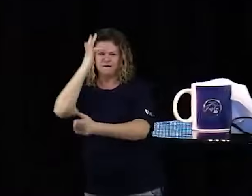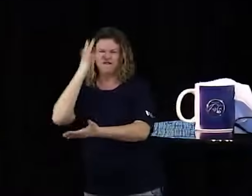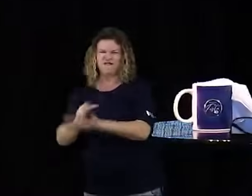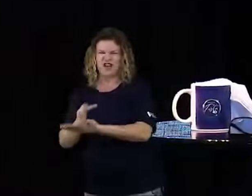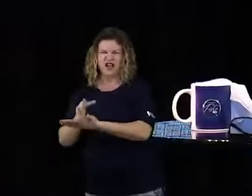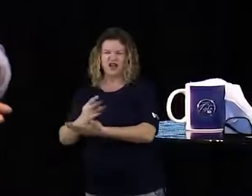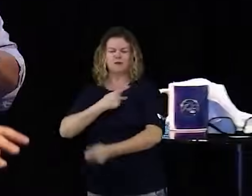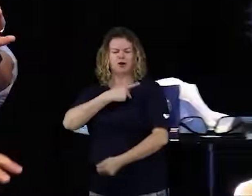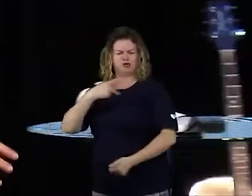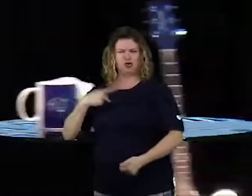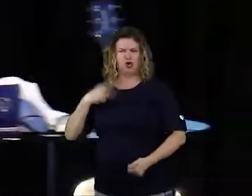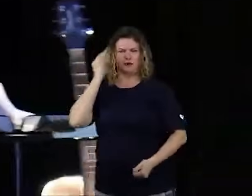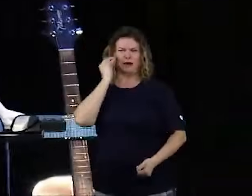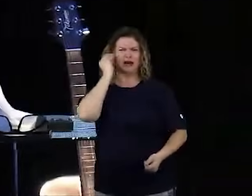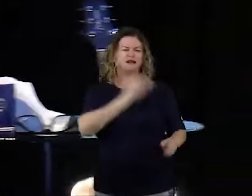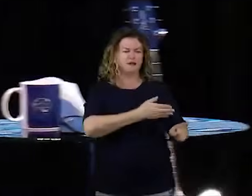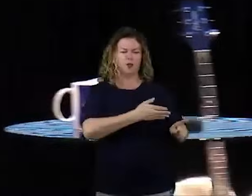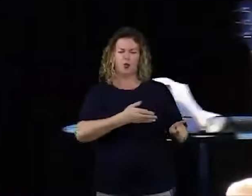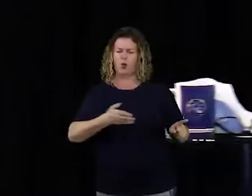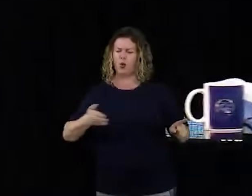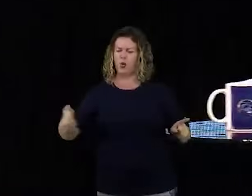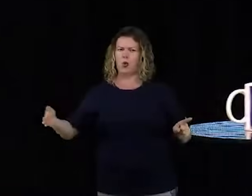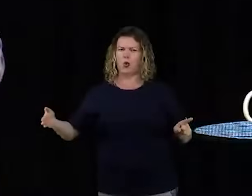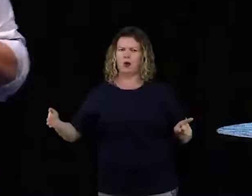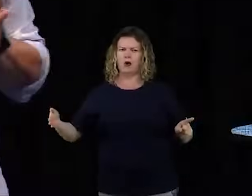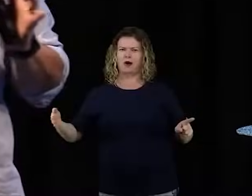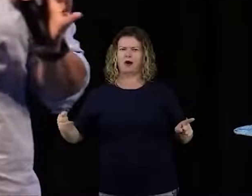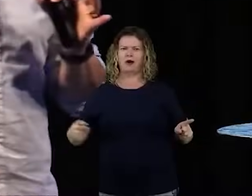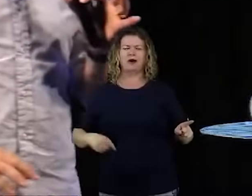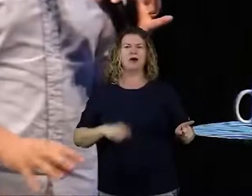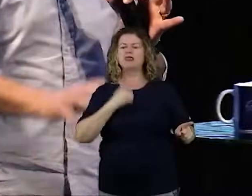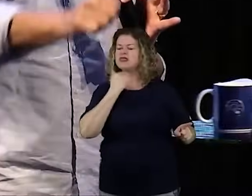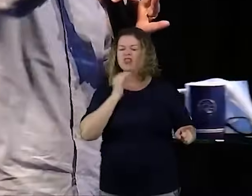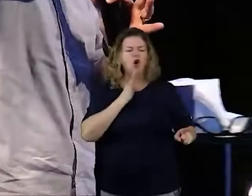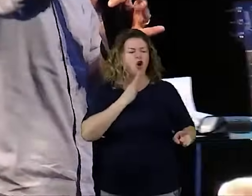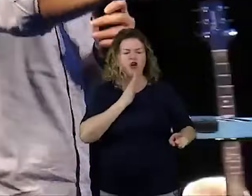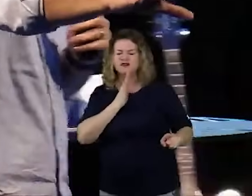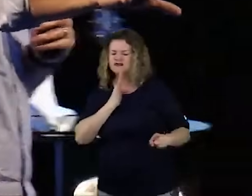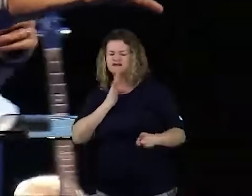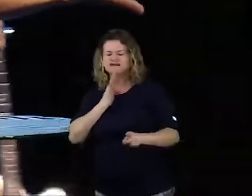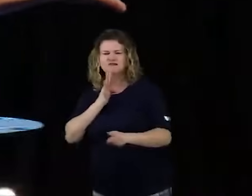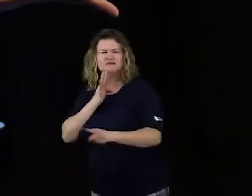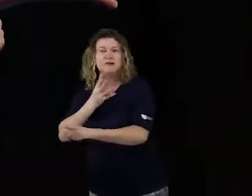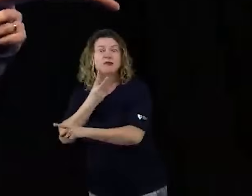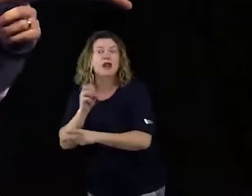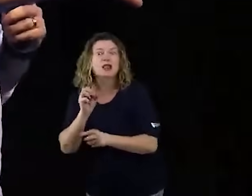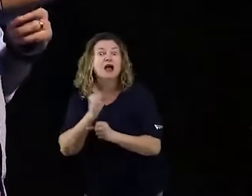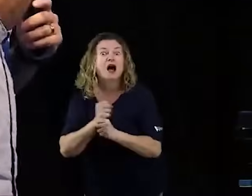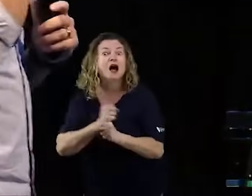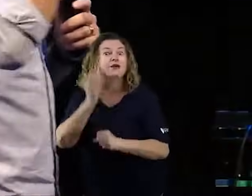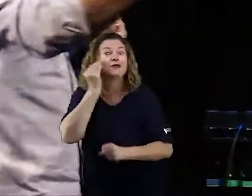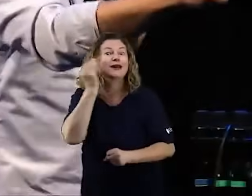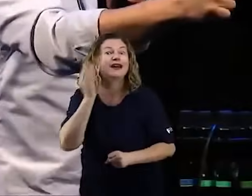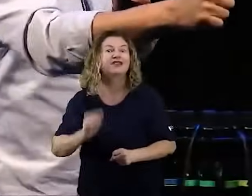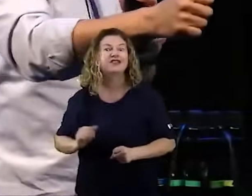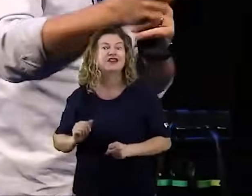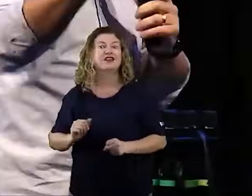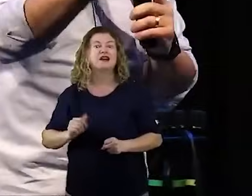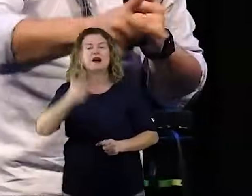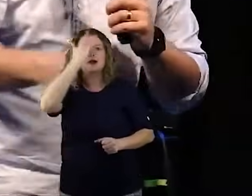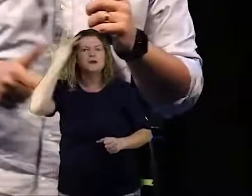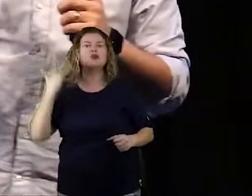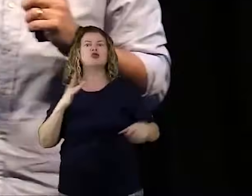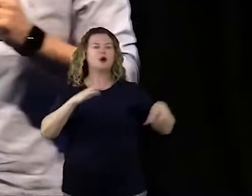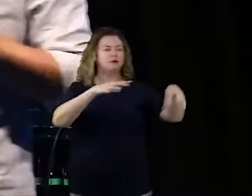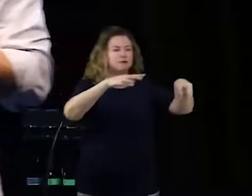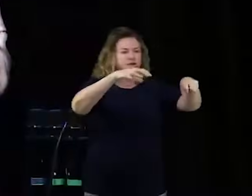dentro dessa barcaça aqui não afundou ah não não pastor casei em julo desigual e é legal pode ter certeza essa pessoa não